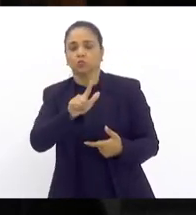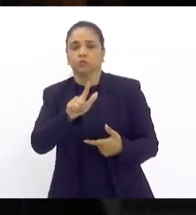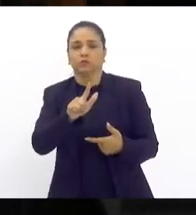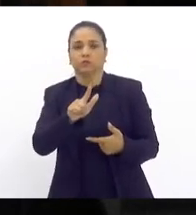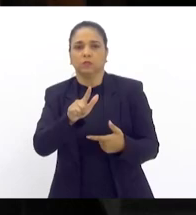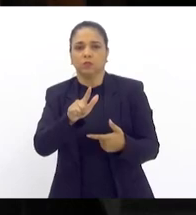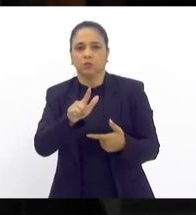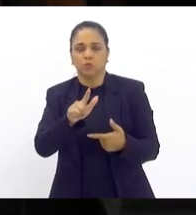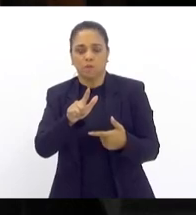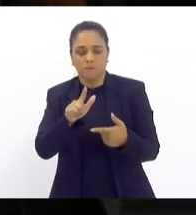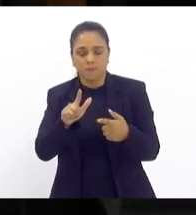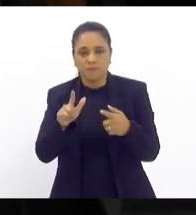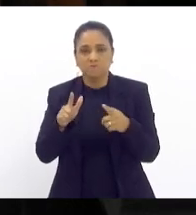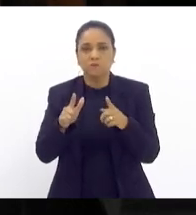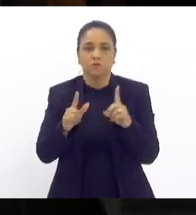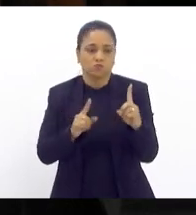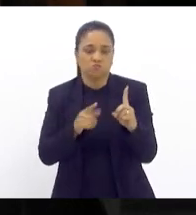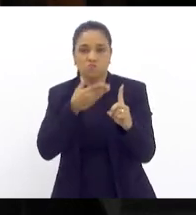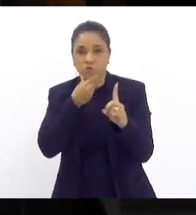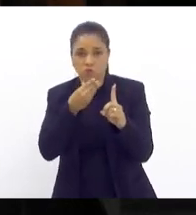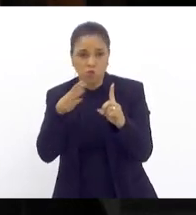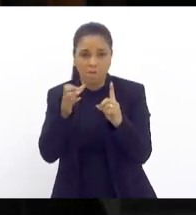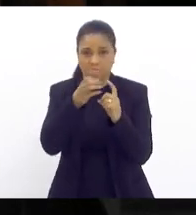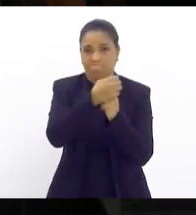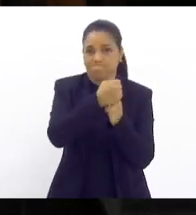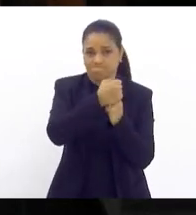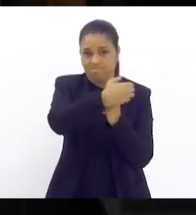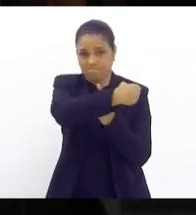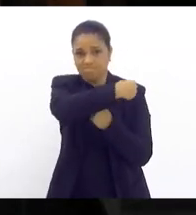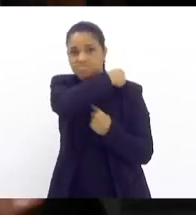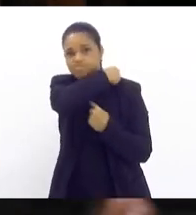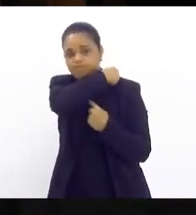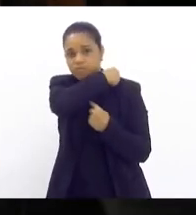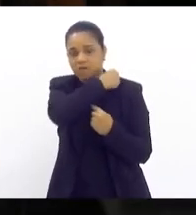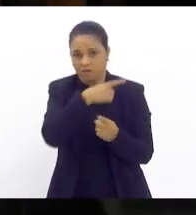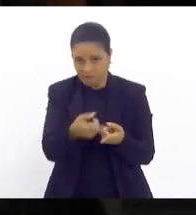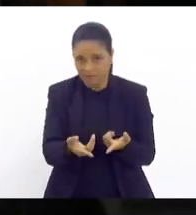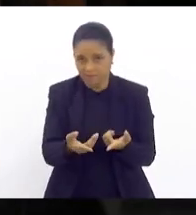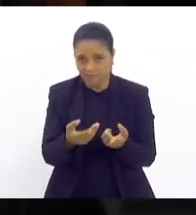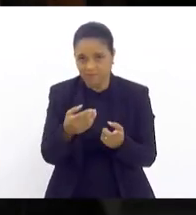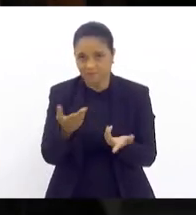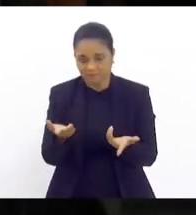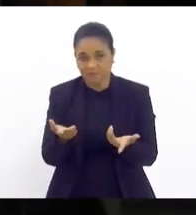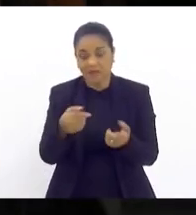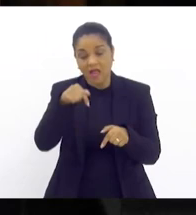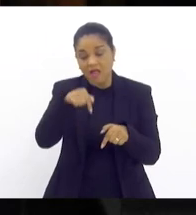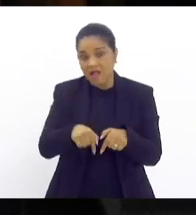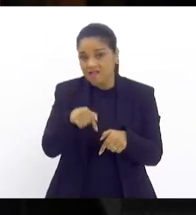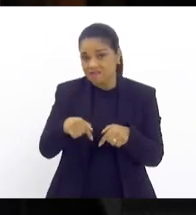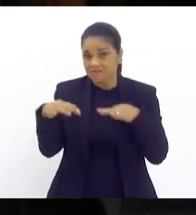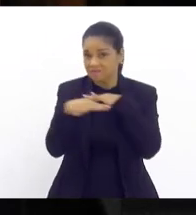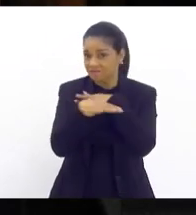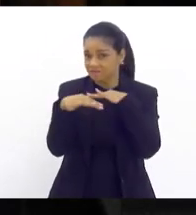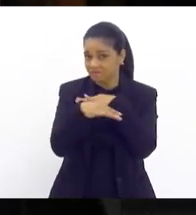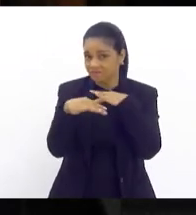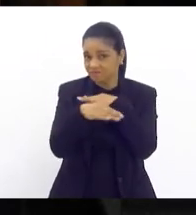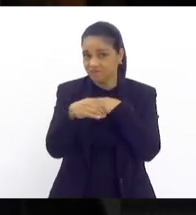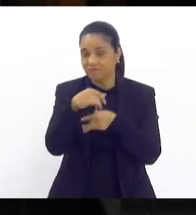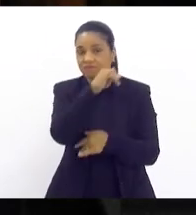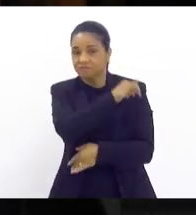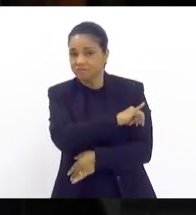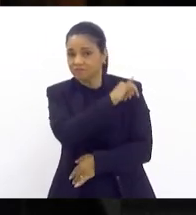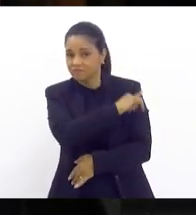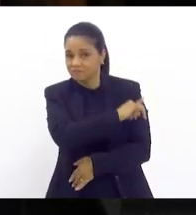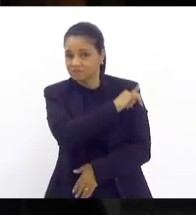o autor das facadas aqui na cidade do Rio de Janeiro se eu não me